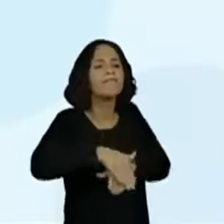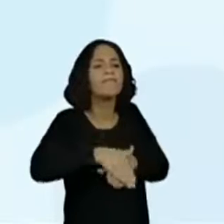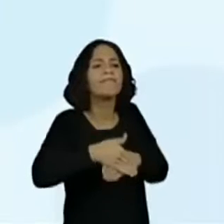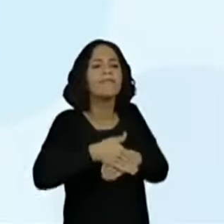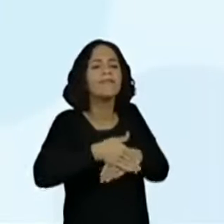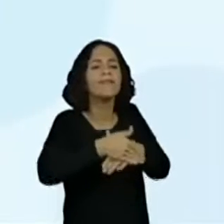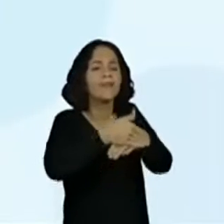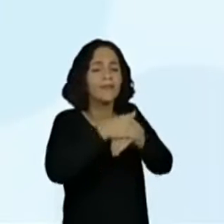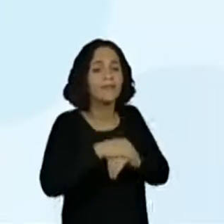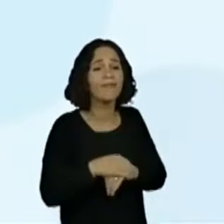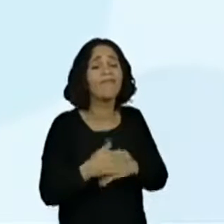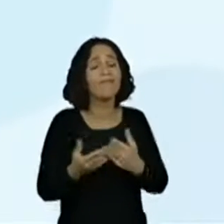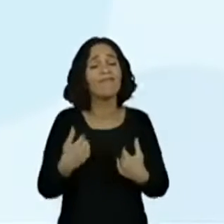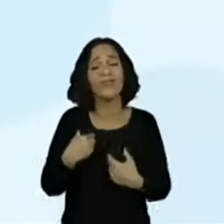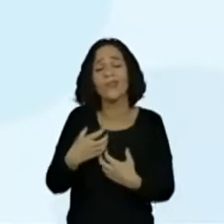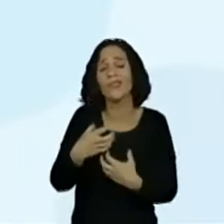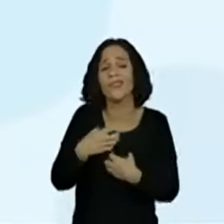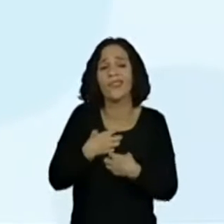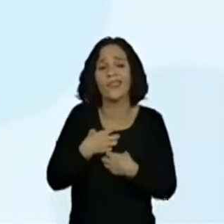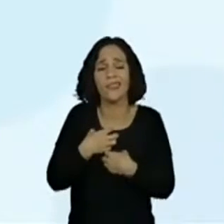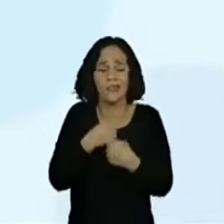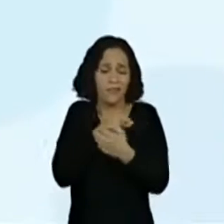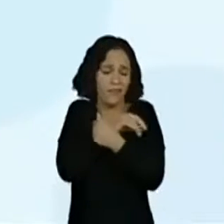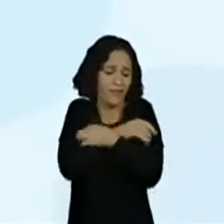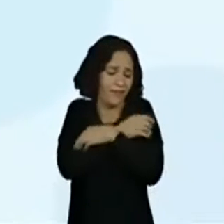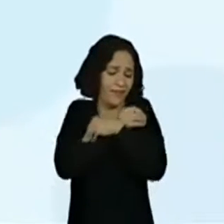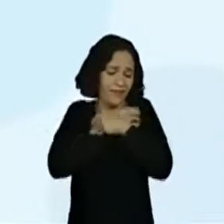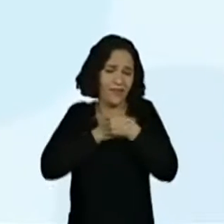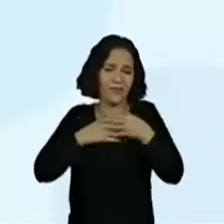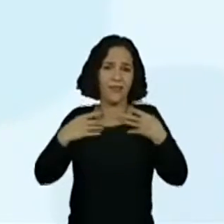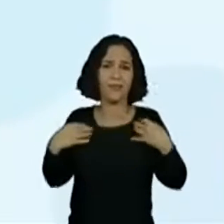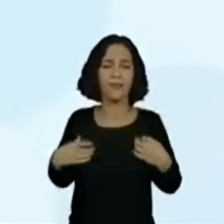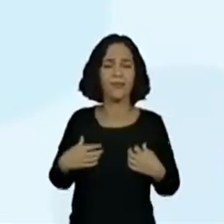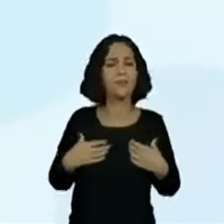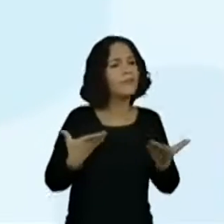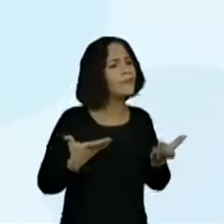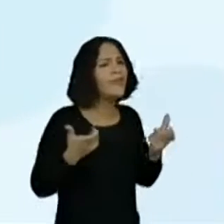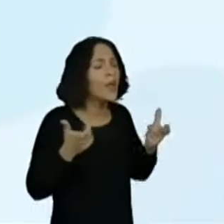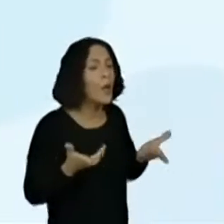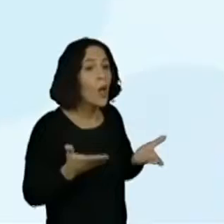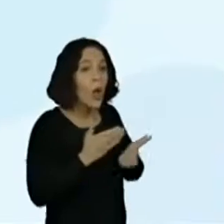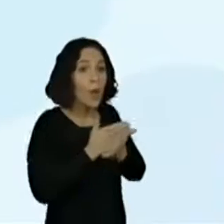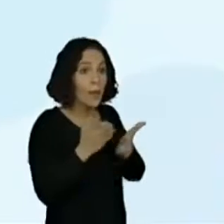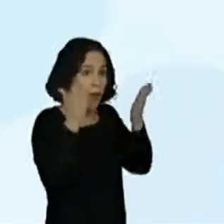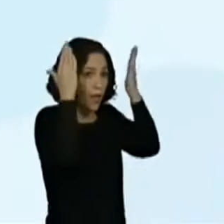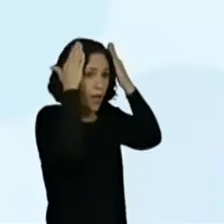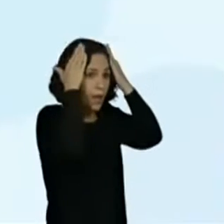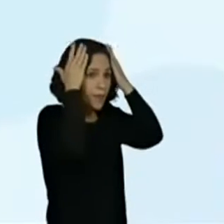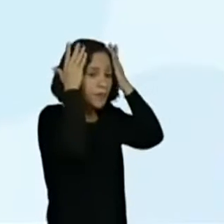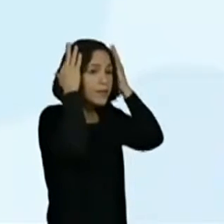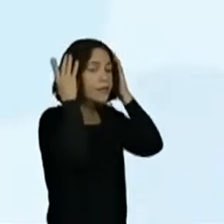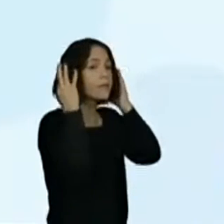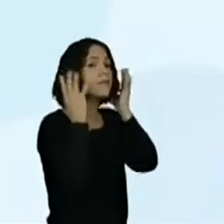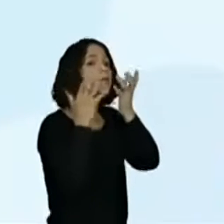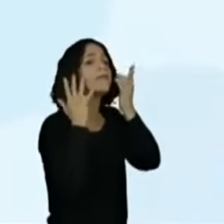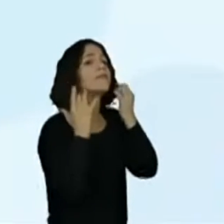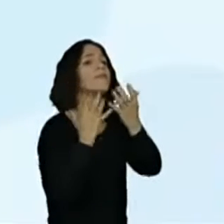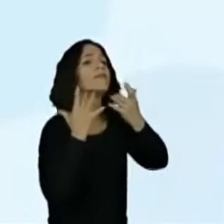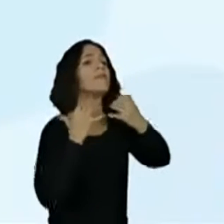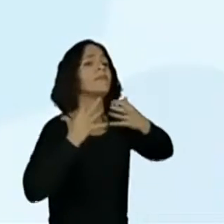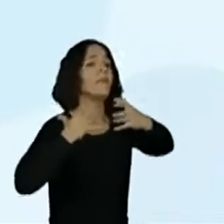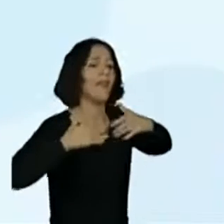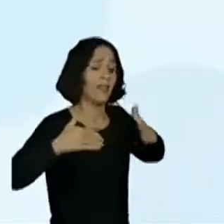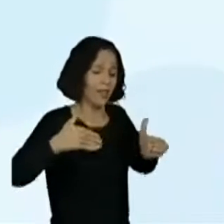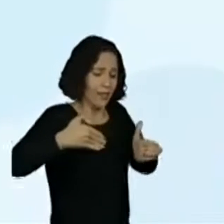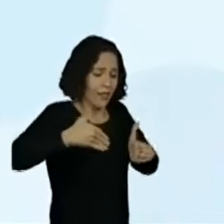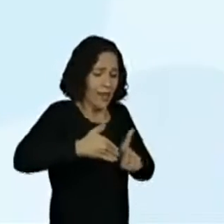Joana? Estou com formigamento, doutor. Onde? Começa na cabeça, passa pelo cangote e